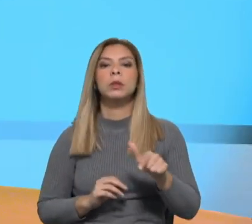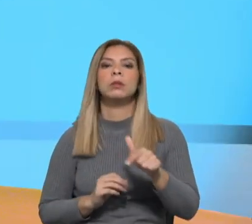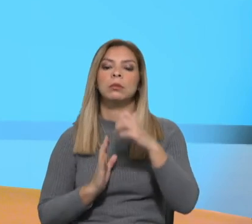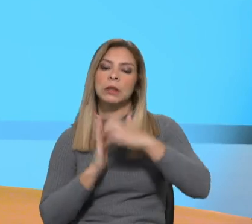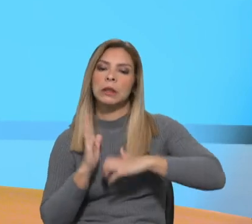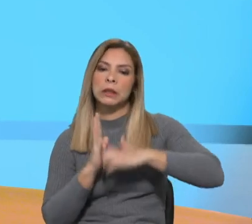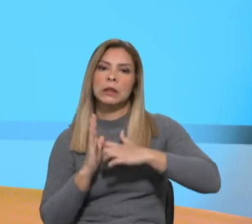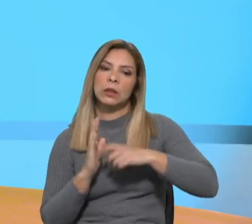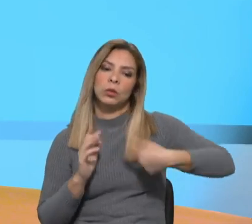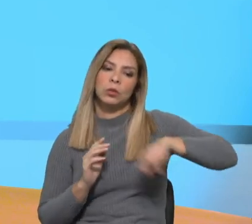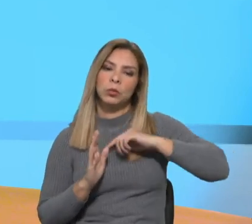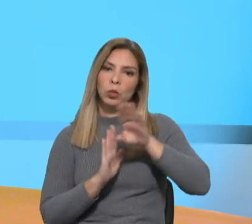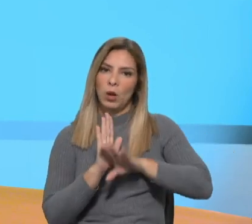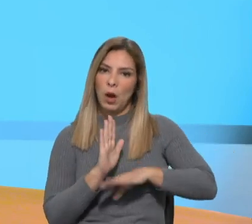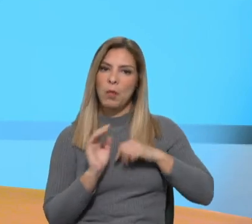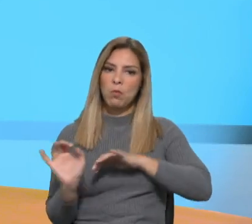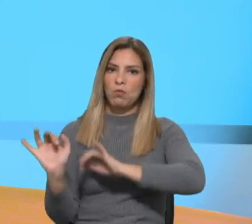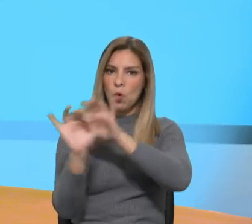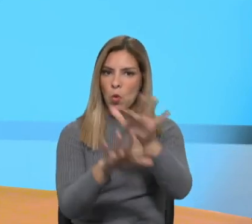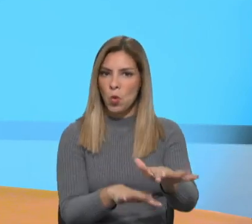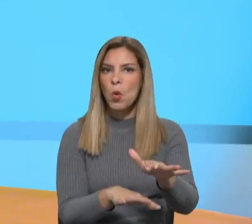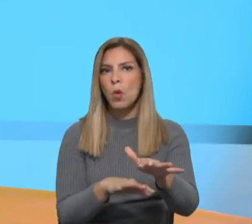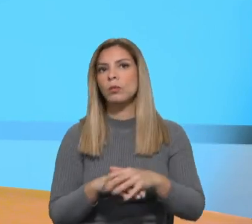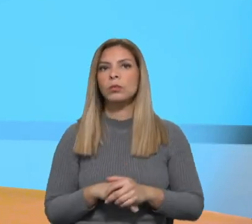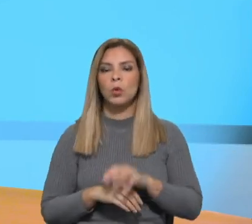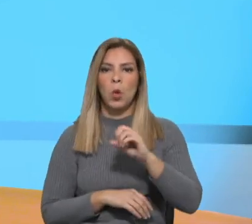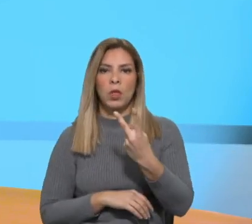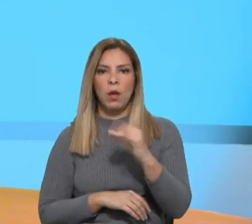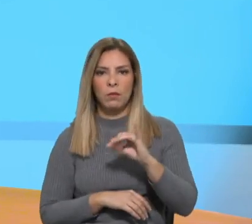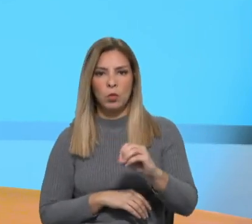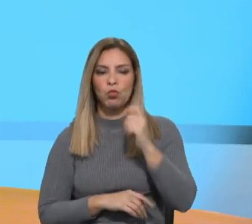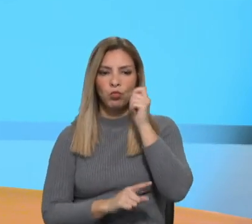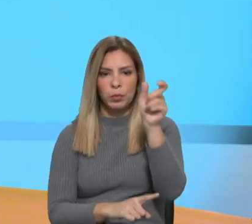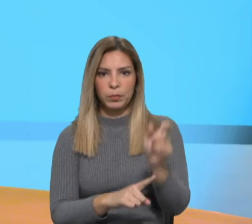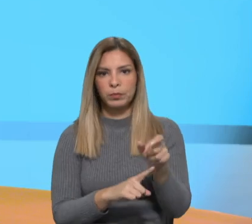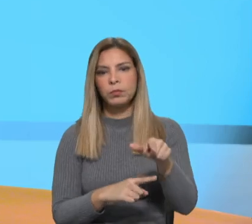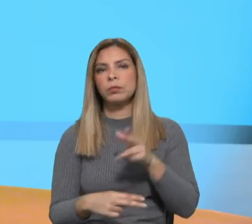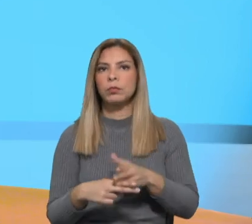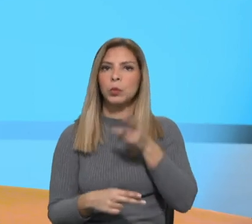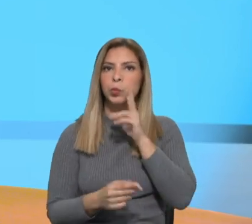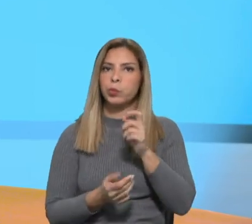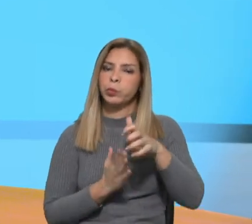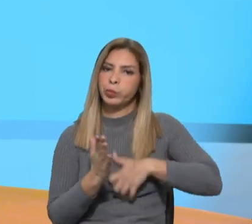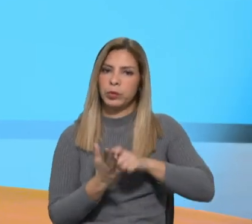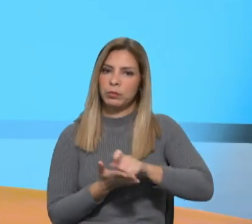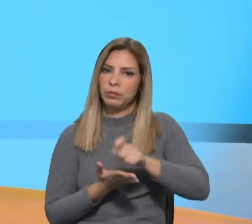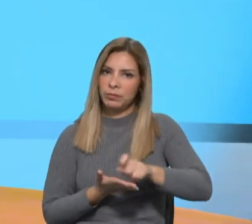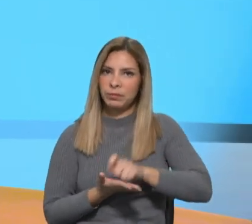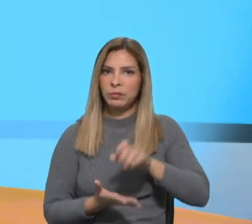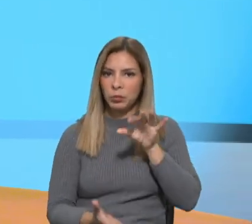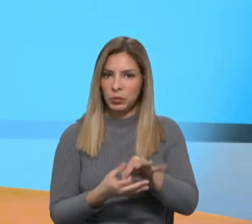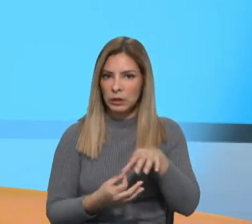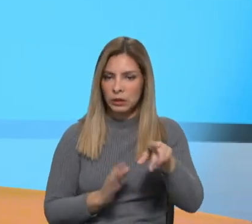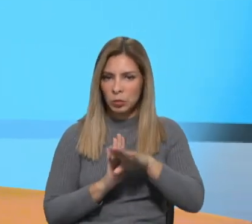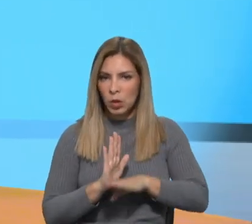esteve presente em Roma neste jubileu, também Otávio Carmo, vaticanista, chefe de redação também da agência Eclésia. Foi uma